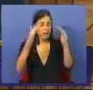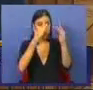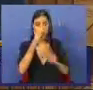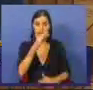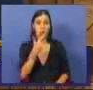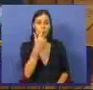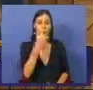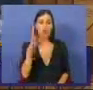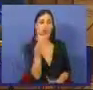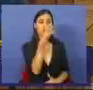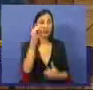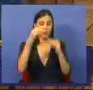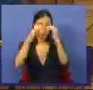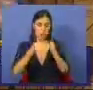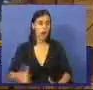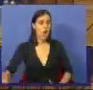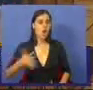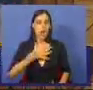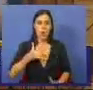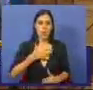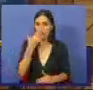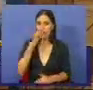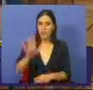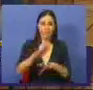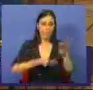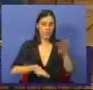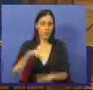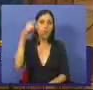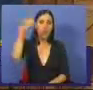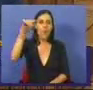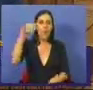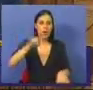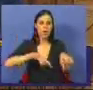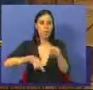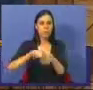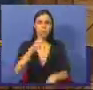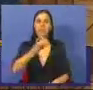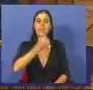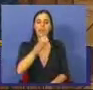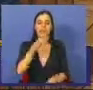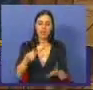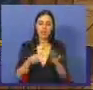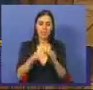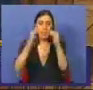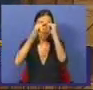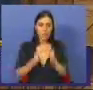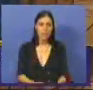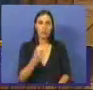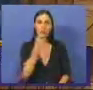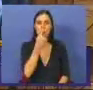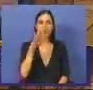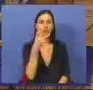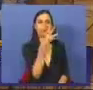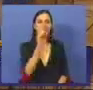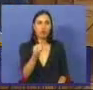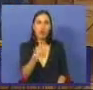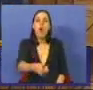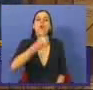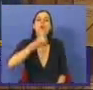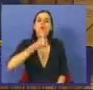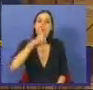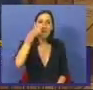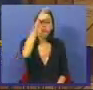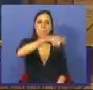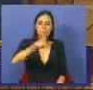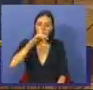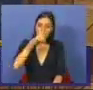baixando os juros, porque o Governo não quer atuar na única política que era decisiva a este respeito, que era baixar os juros, como é que as